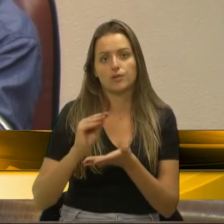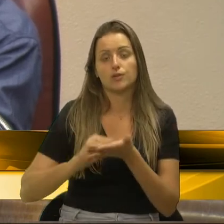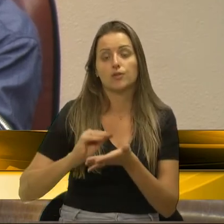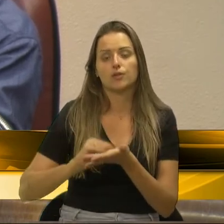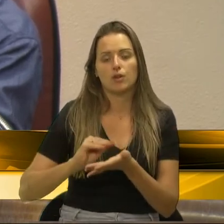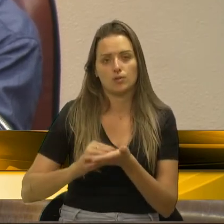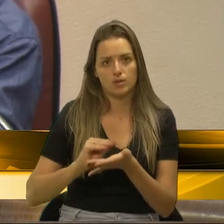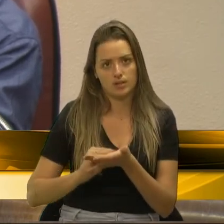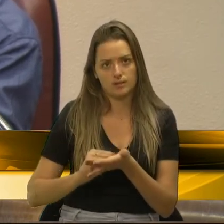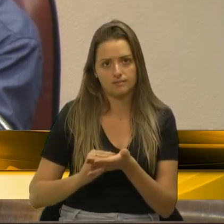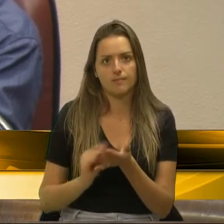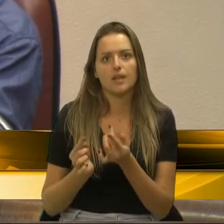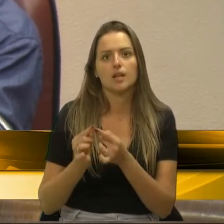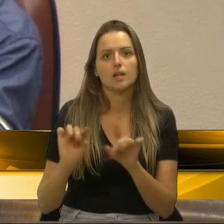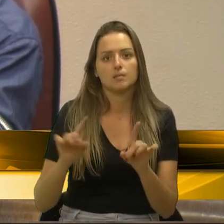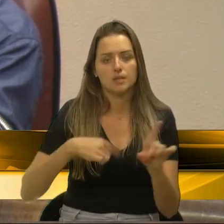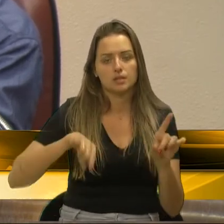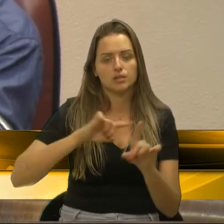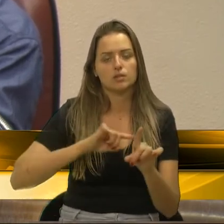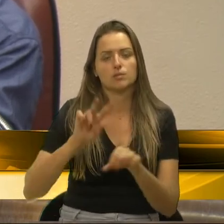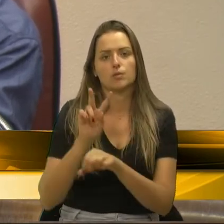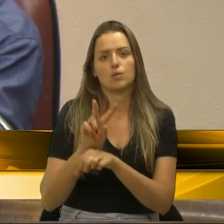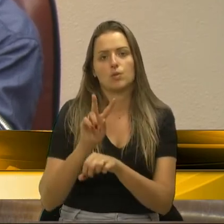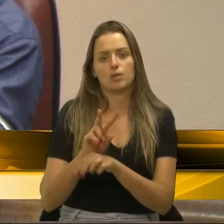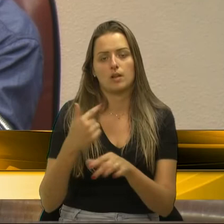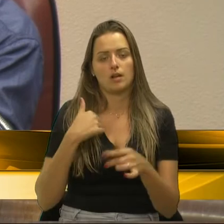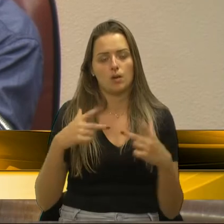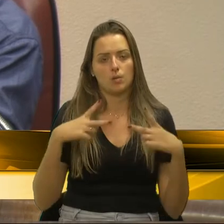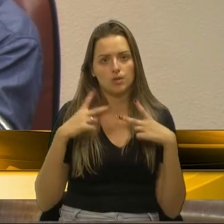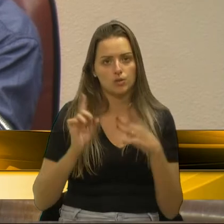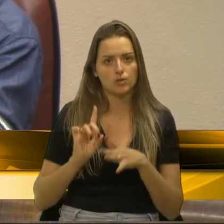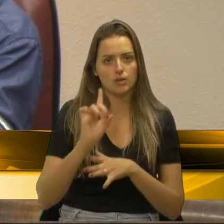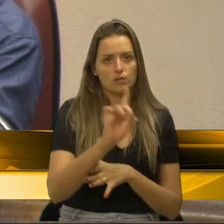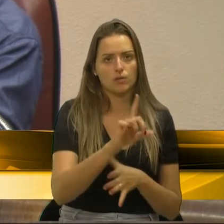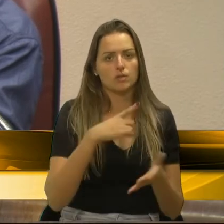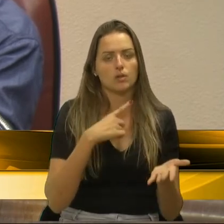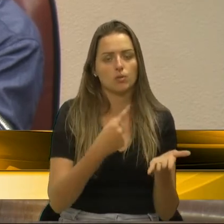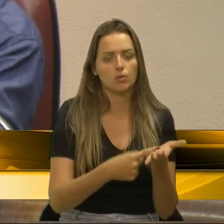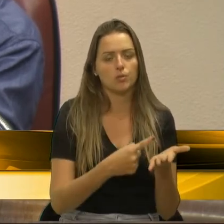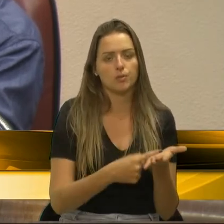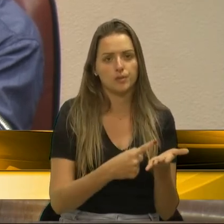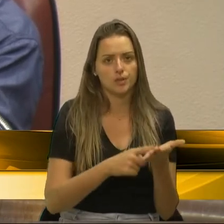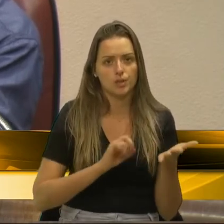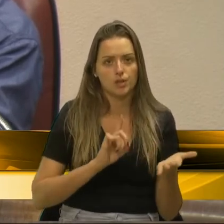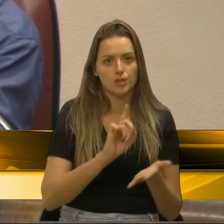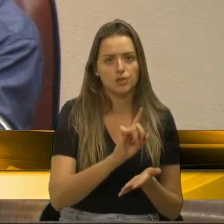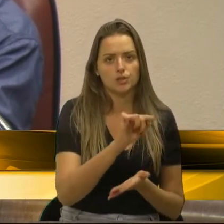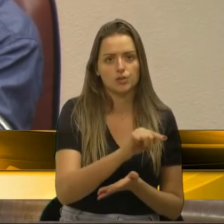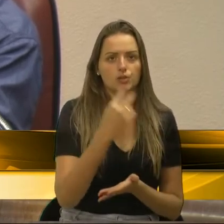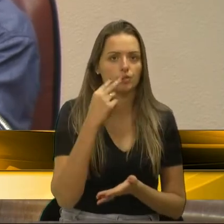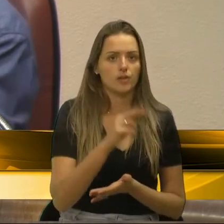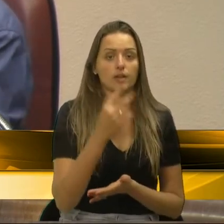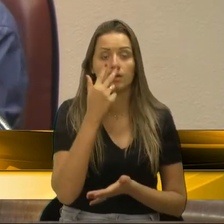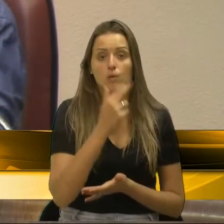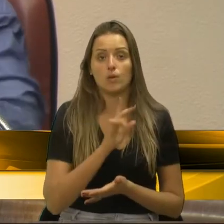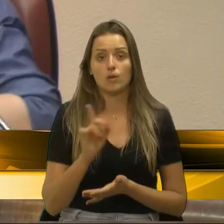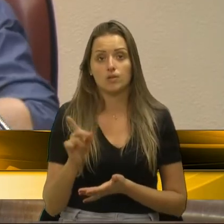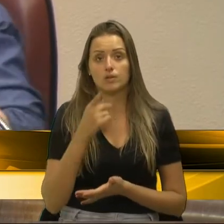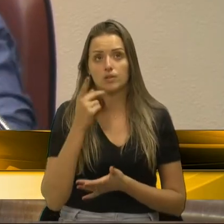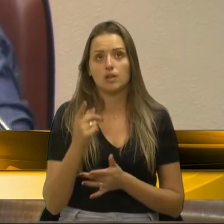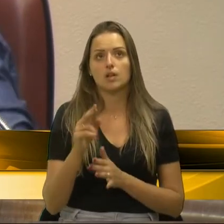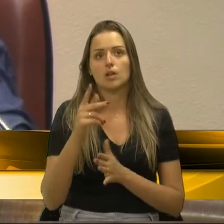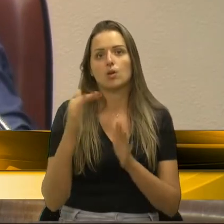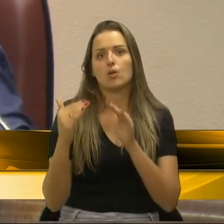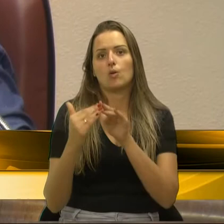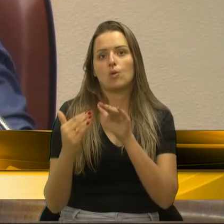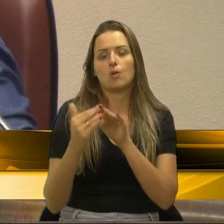mais ainda. Mas a gente vai cuidar disso aí pessoalmente, vereador, me comprometo aí com o senhor. E que nem o senhor diz, o senhor concorda com as respostas,